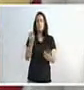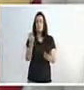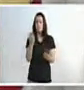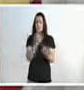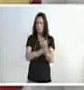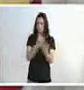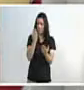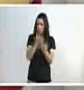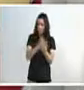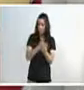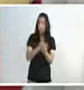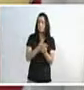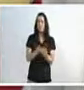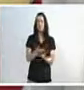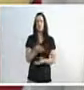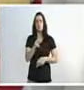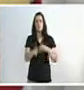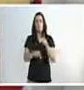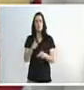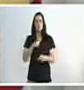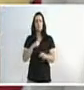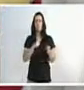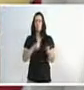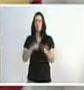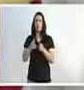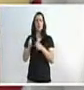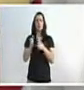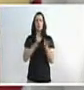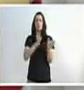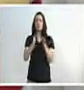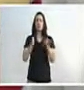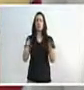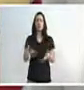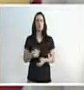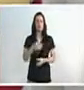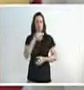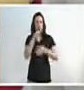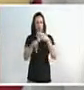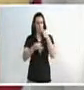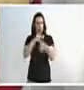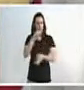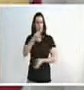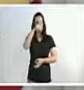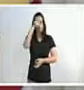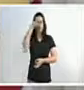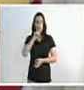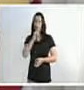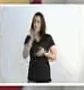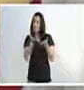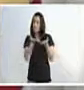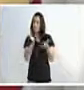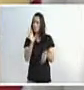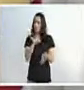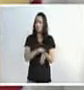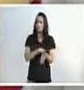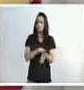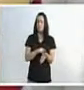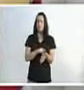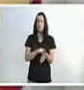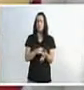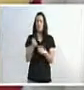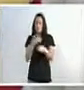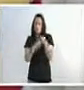Poder Judiciário. Tem esses caminhos. Então eu sugiro ao Executivo para que, se querem de fato fazer